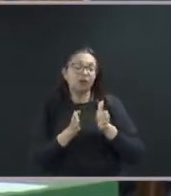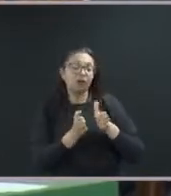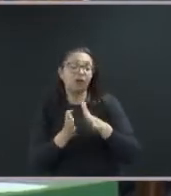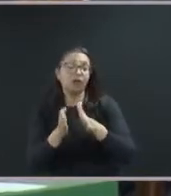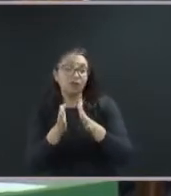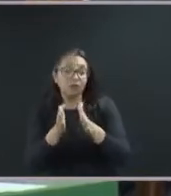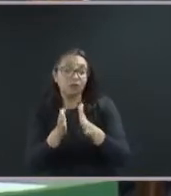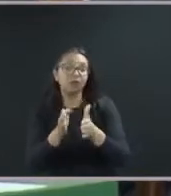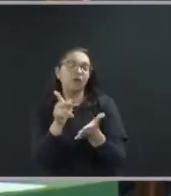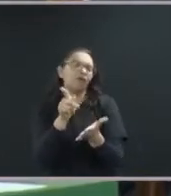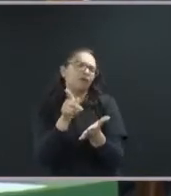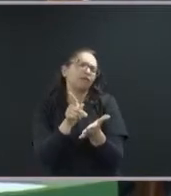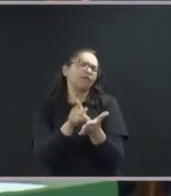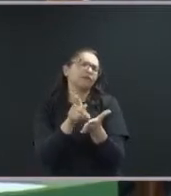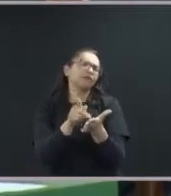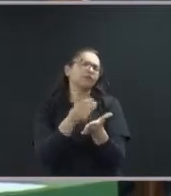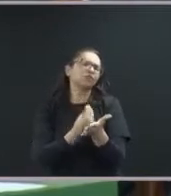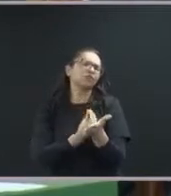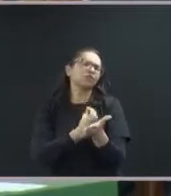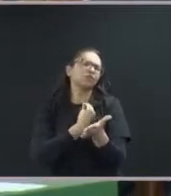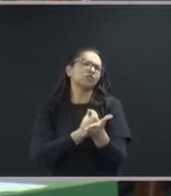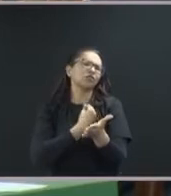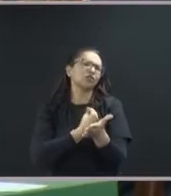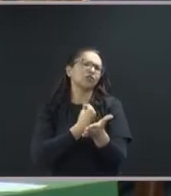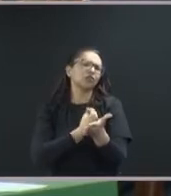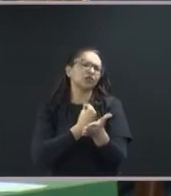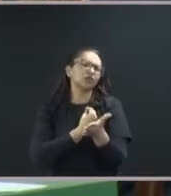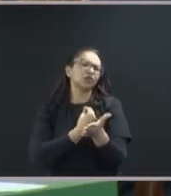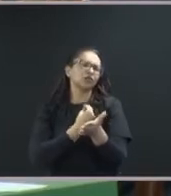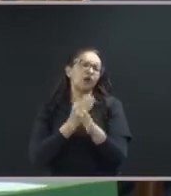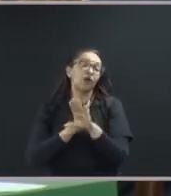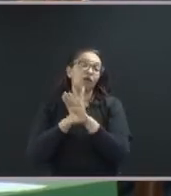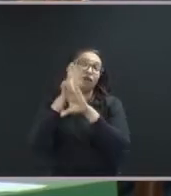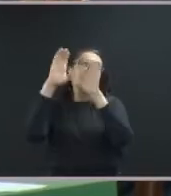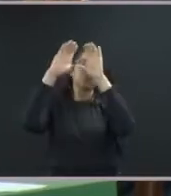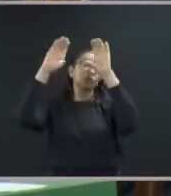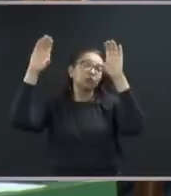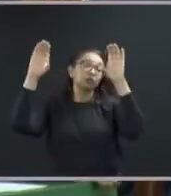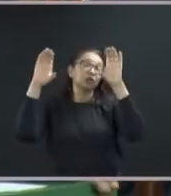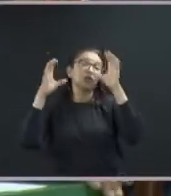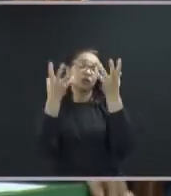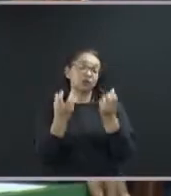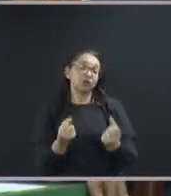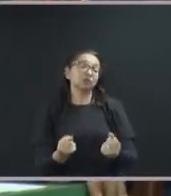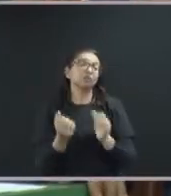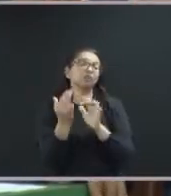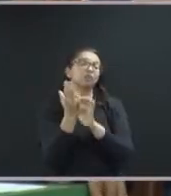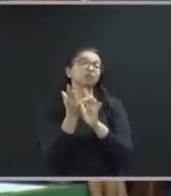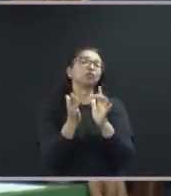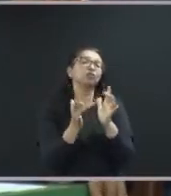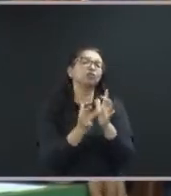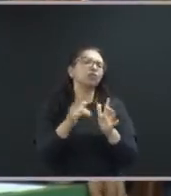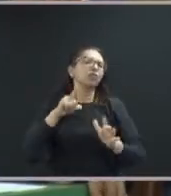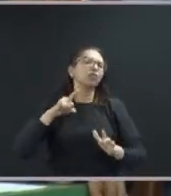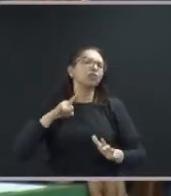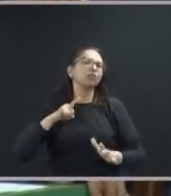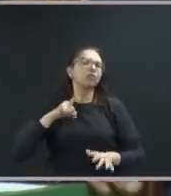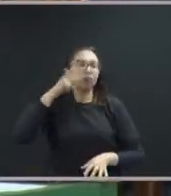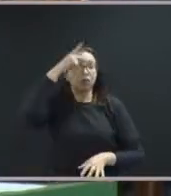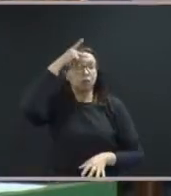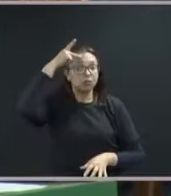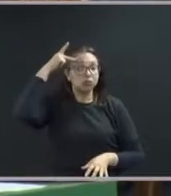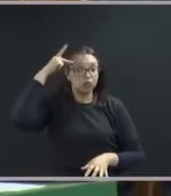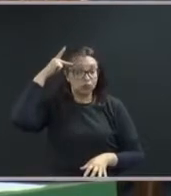vida. Ninguém vai ao Pai a não ser por mim. Tem alguém nessa noite no nosso meio